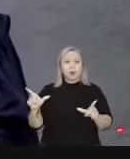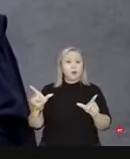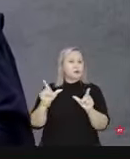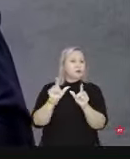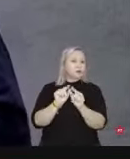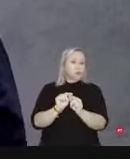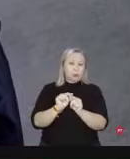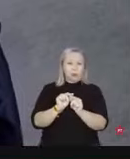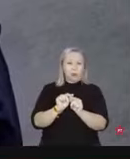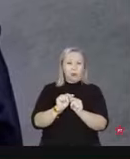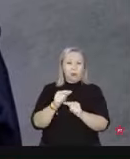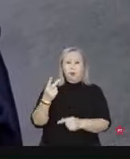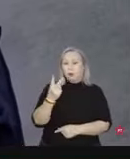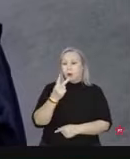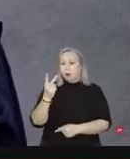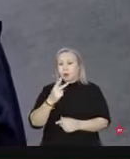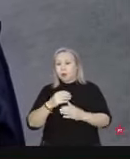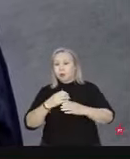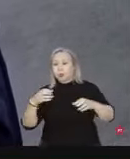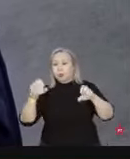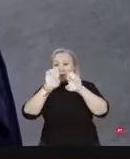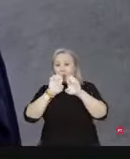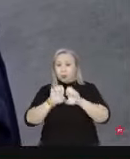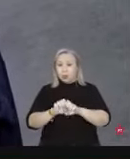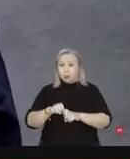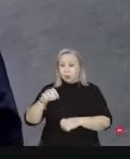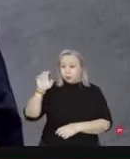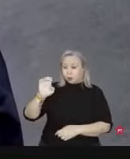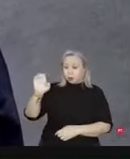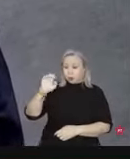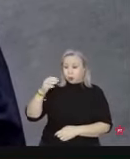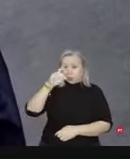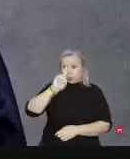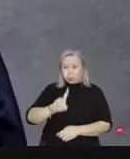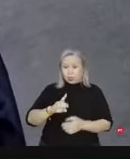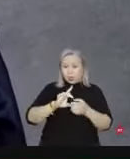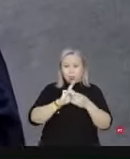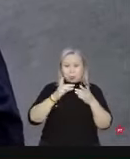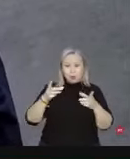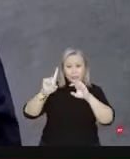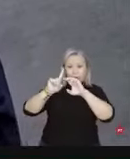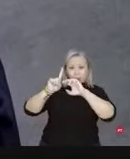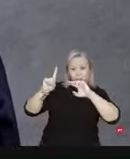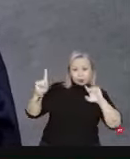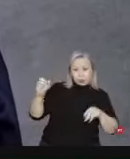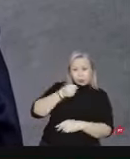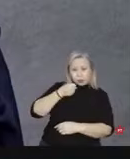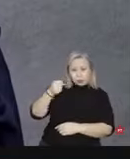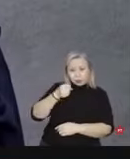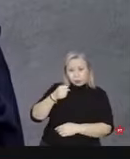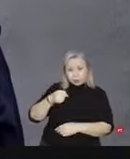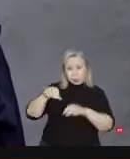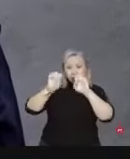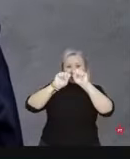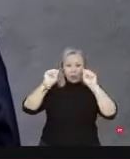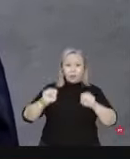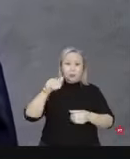resumiram aos dois grandes pilares do Estado de Direito, a liberdade de imprensa e o sistema eleitoral.